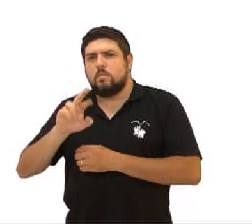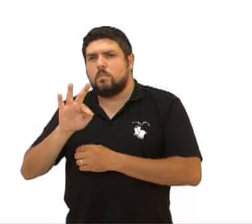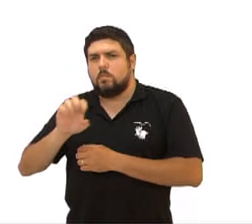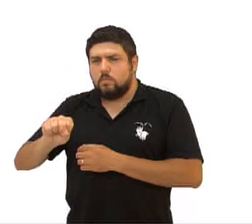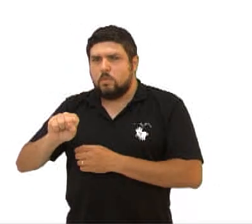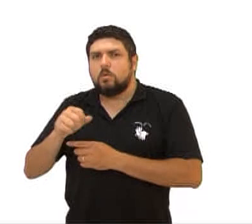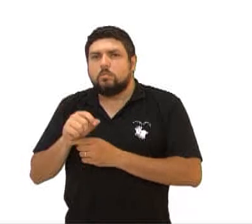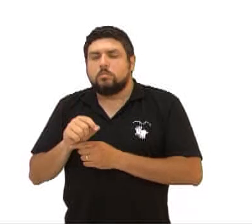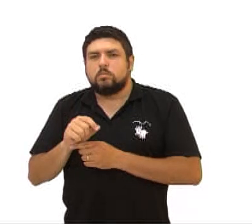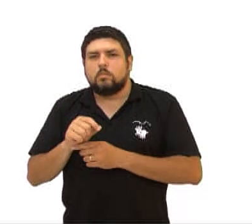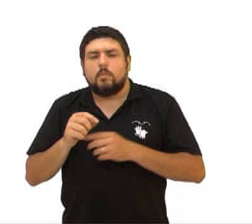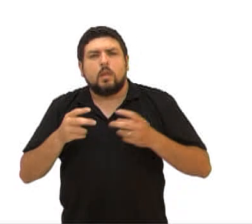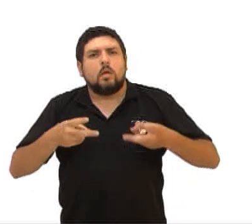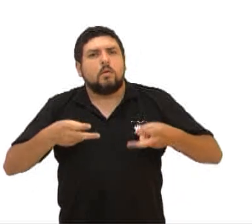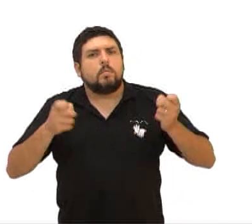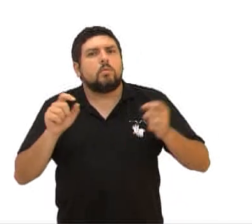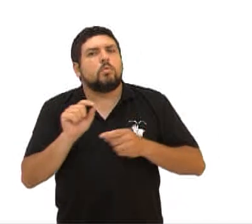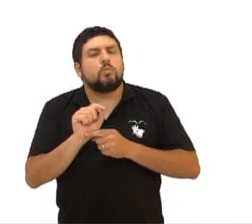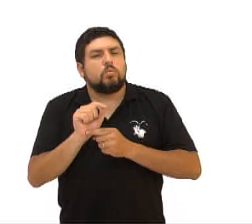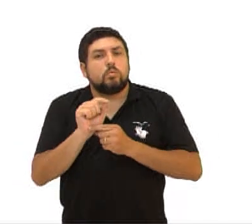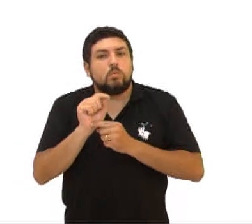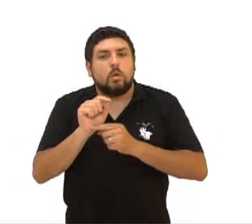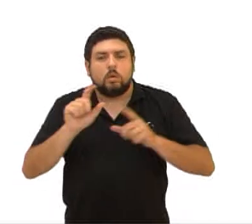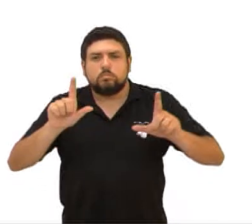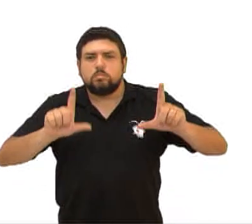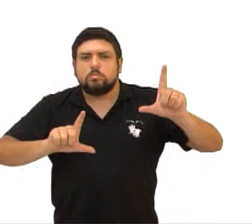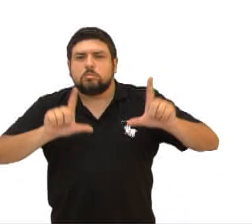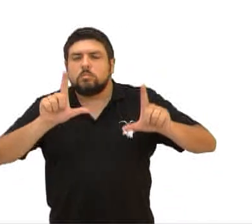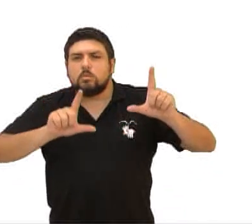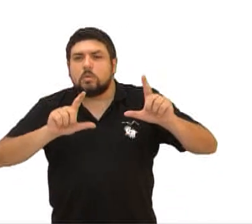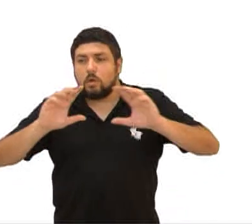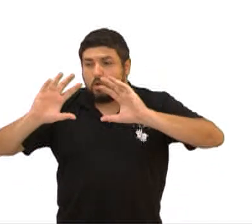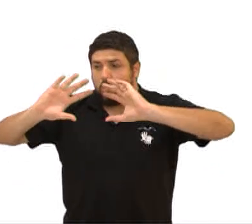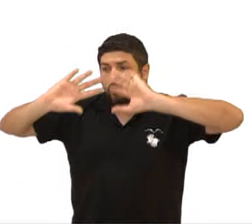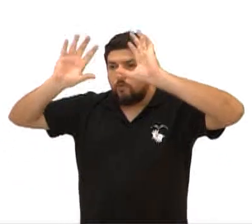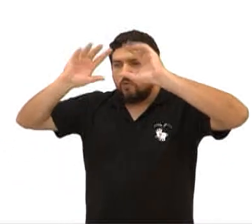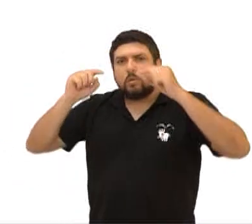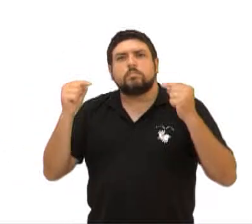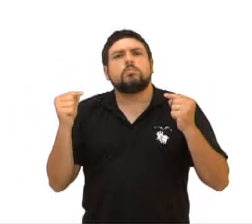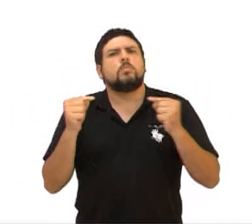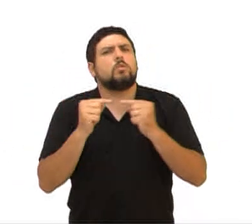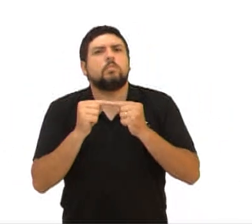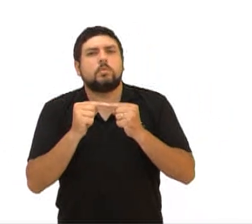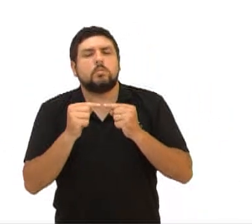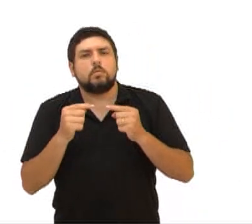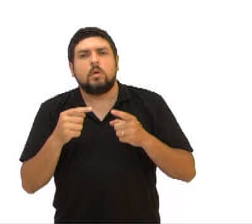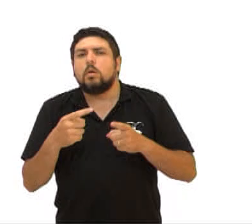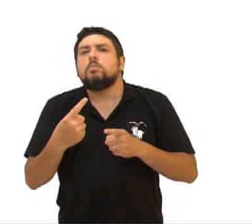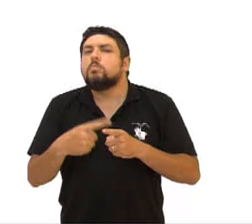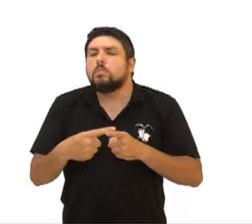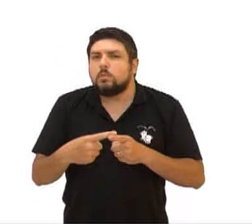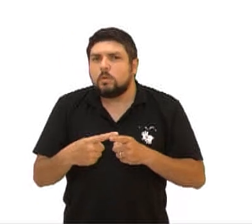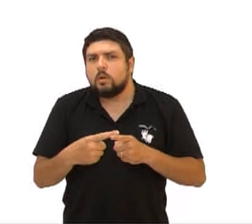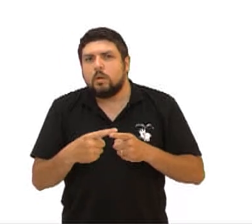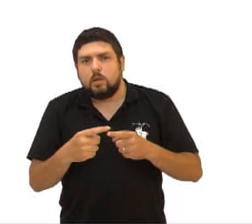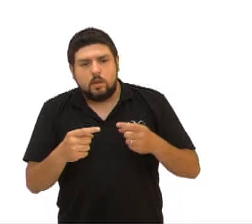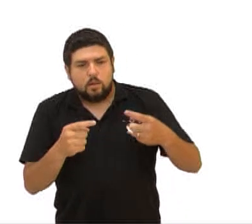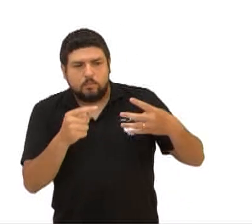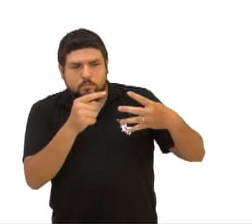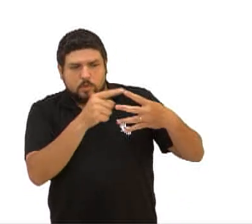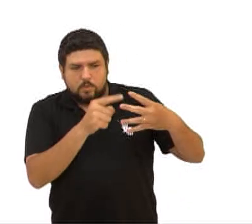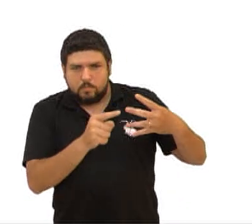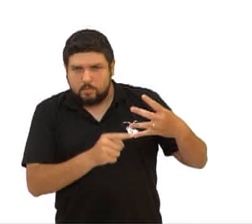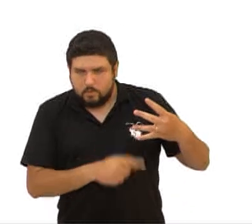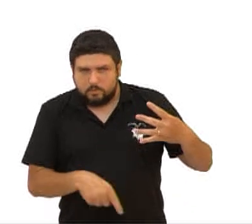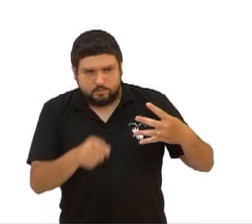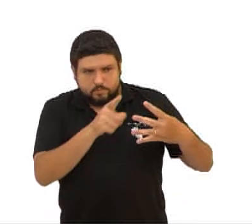voleibol como um esporte atraente para essa mídia, né? Porque ele tinha 4 características básicas que tornavam esse esporte uma modalidade atraente, que